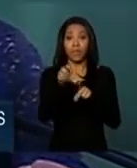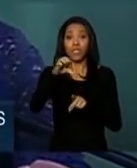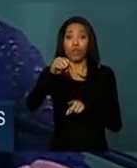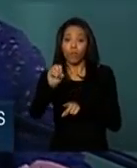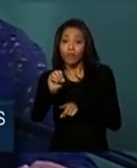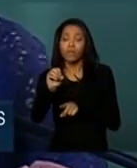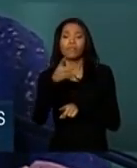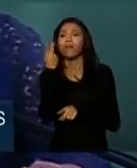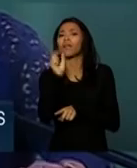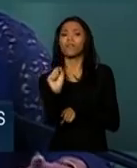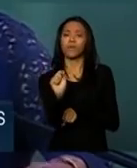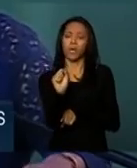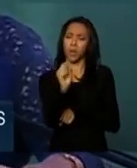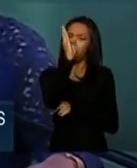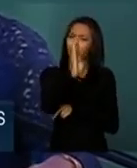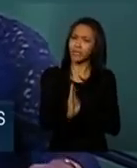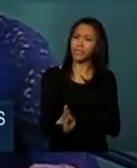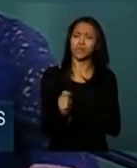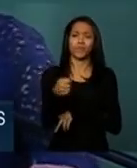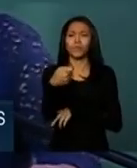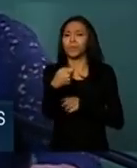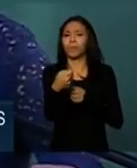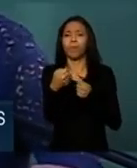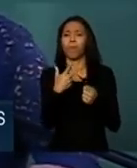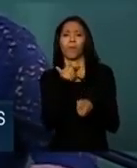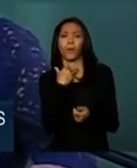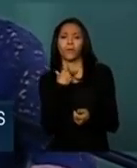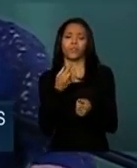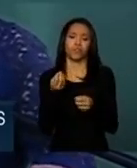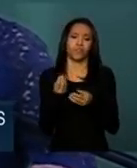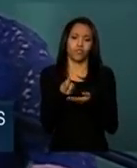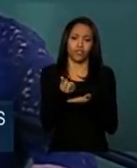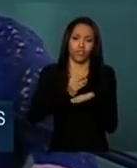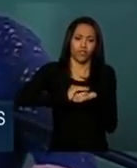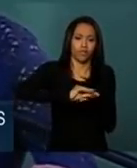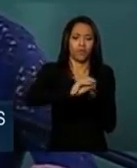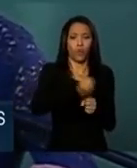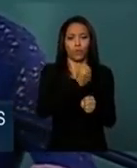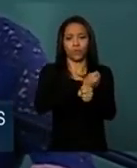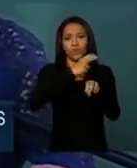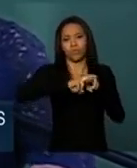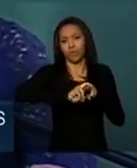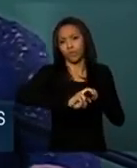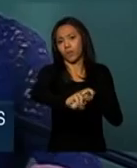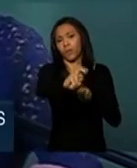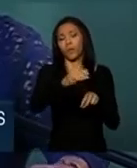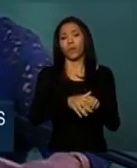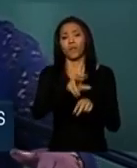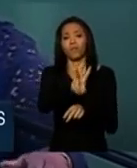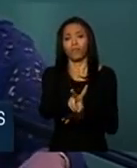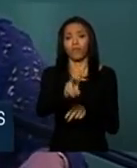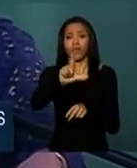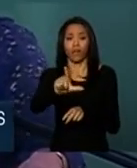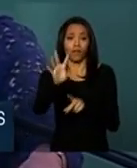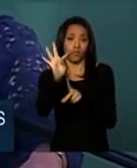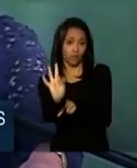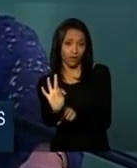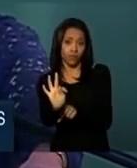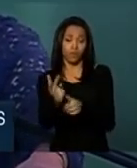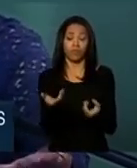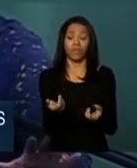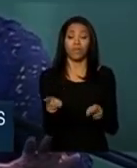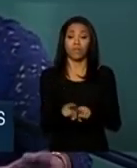dizia o seguinte: o Brasil não pode ficar investindo nem em metrô, nem em VLT, que é veículo leve sobre